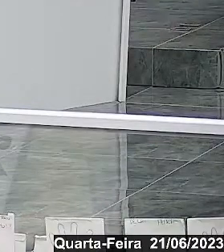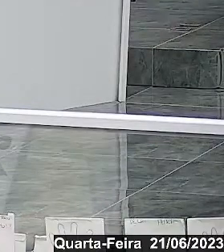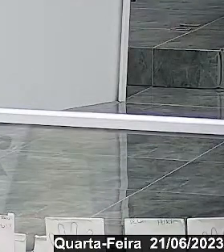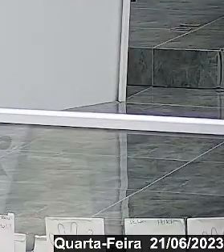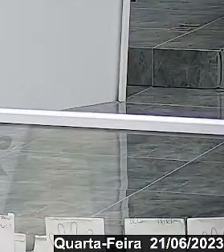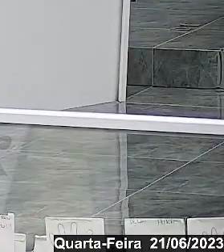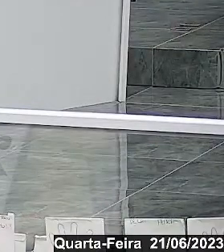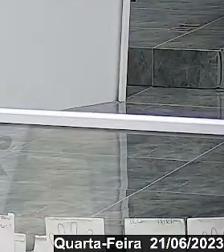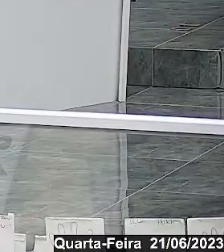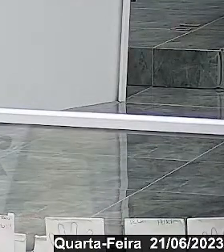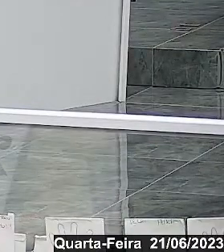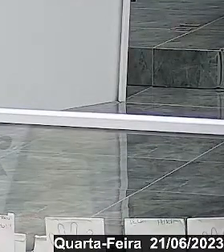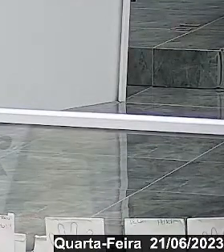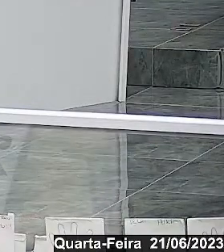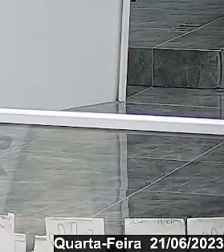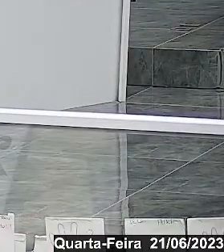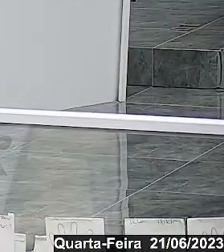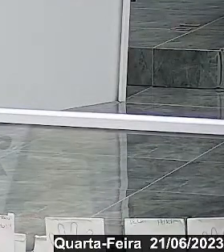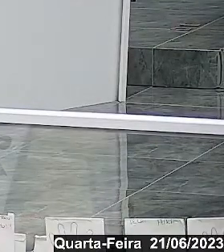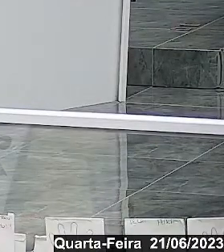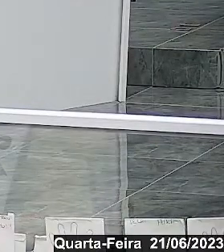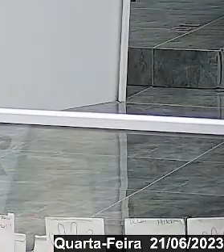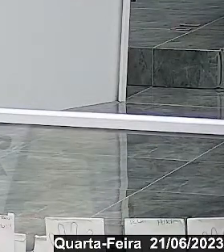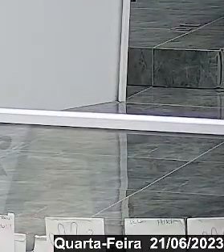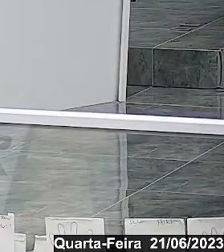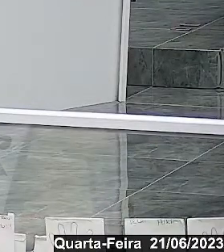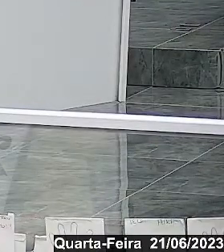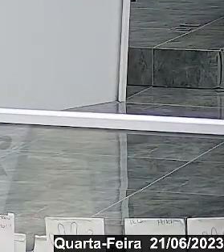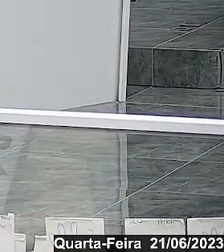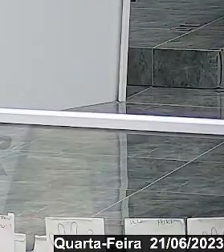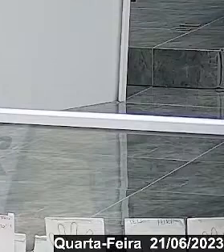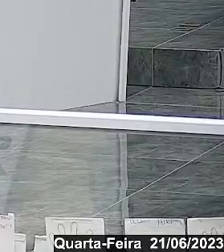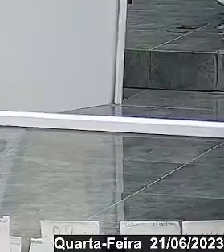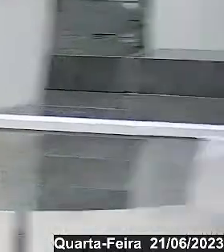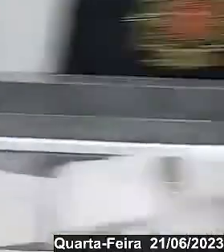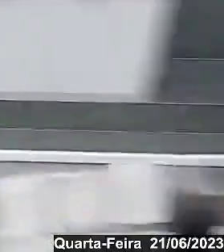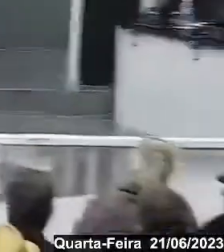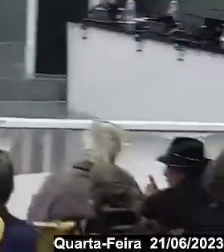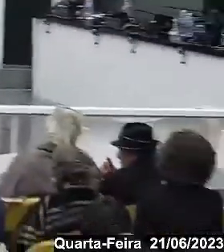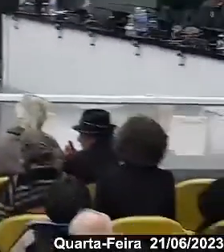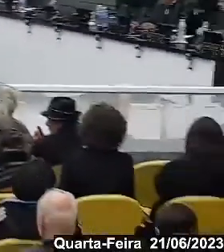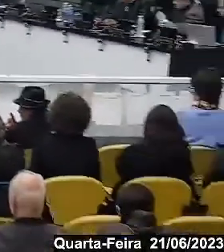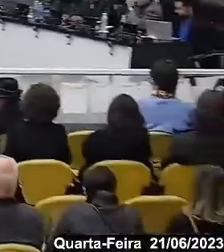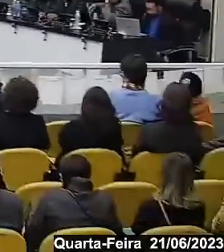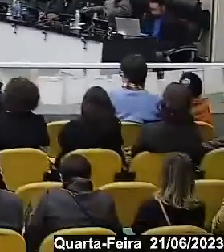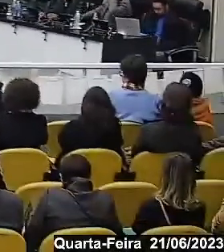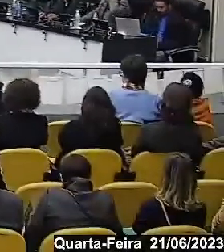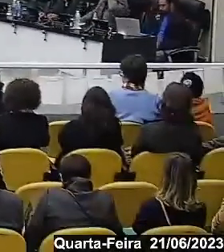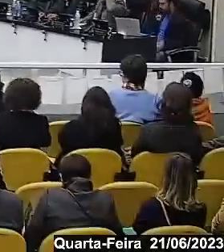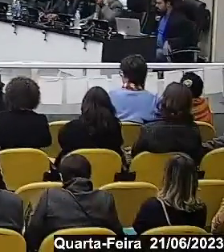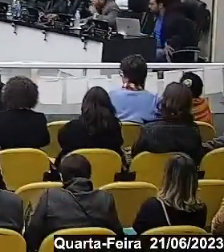Ricardo. Um minuto de silêncio concedido.